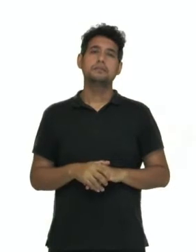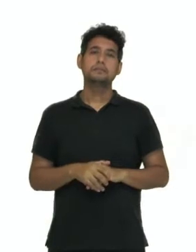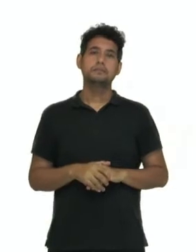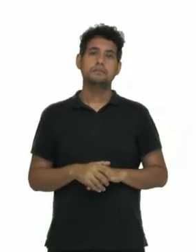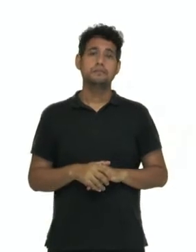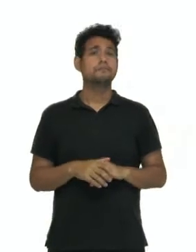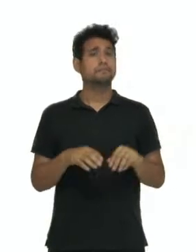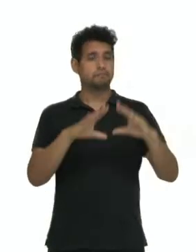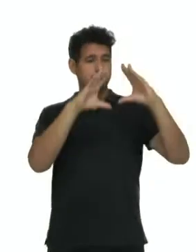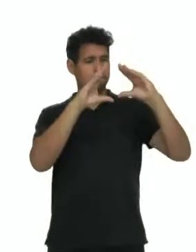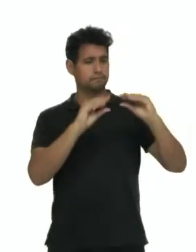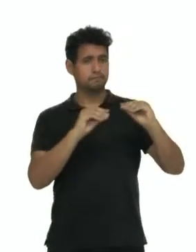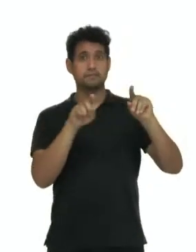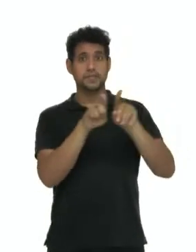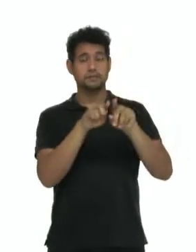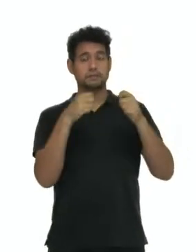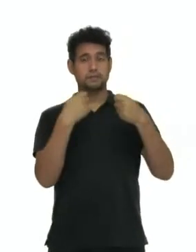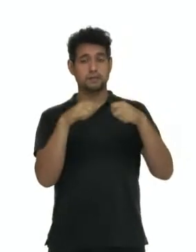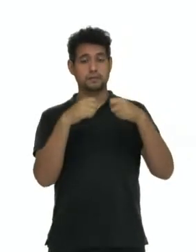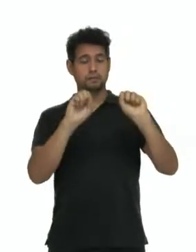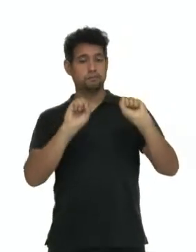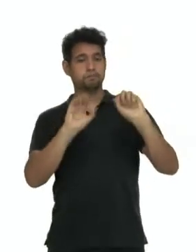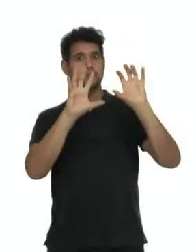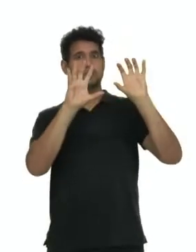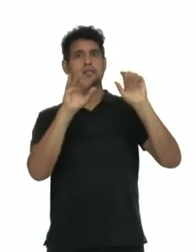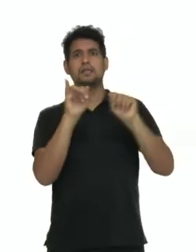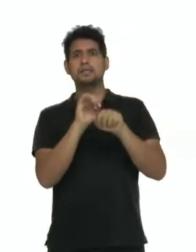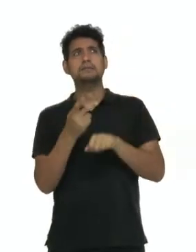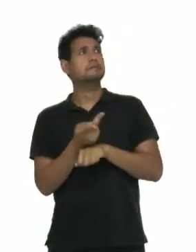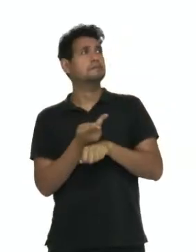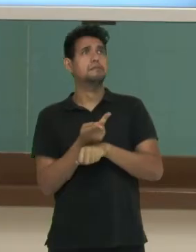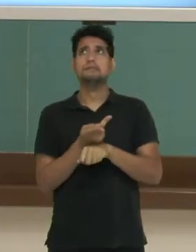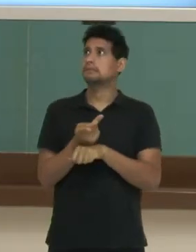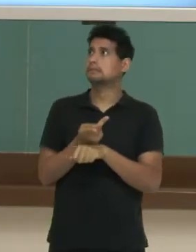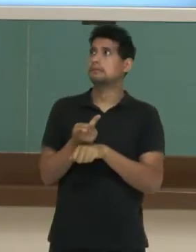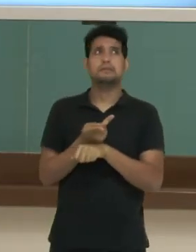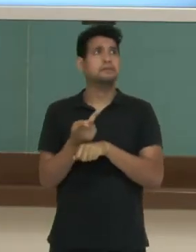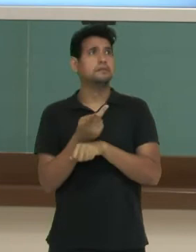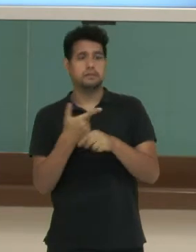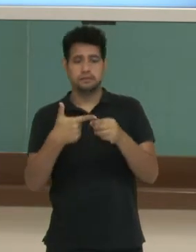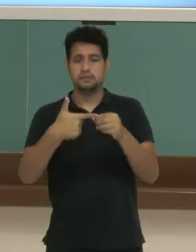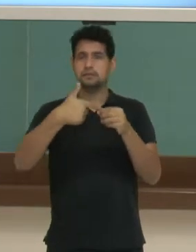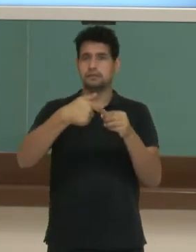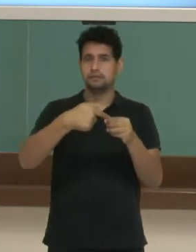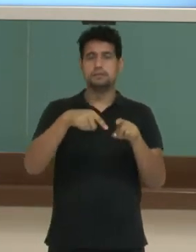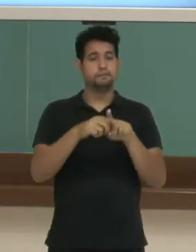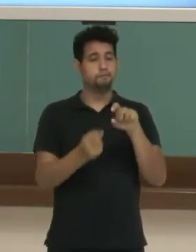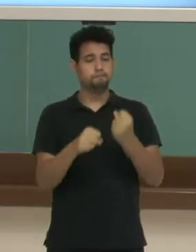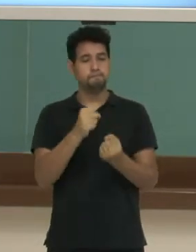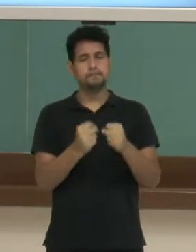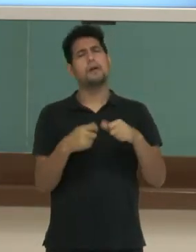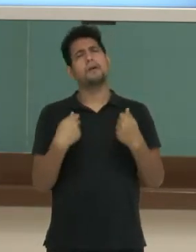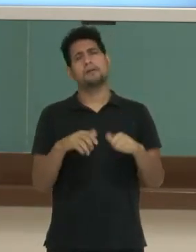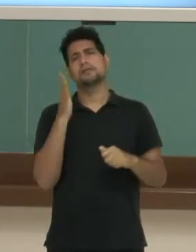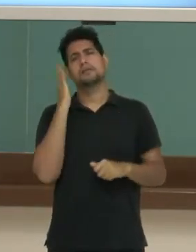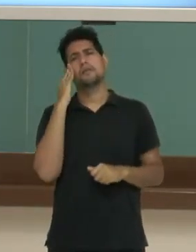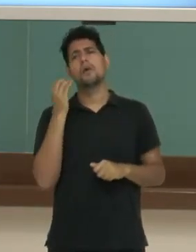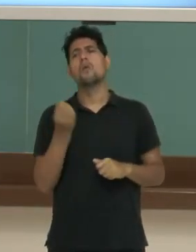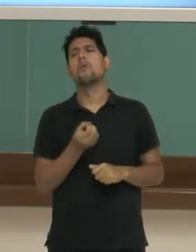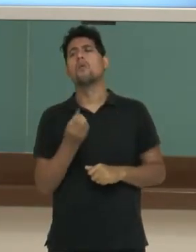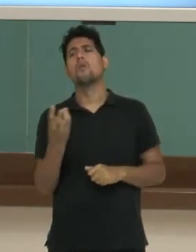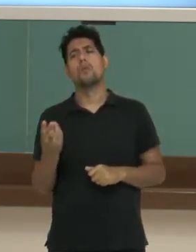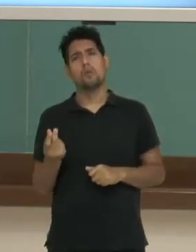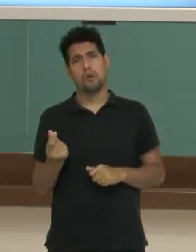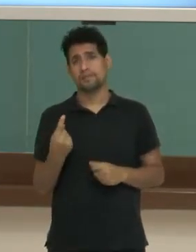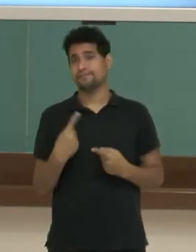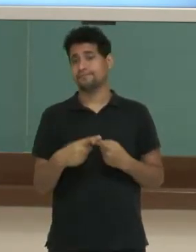durante a noite. Até porque, né, quando você está procurando, né, um posto para abastecer o carro, você tem que saber mais ou menos quanto é que está o valor, né?